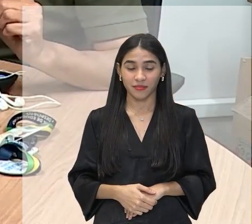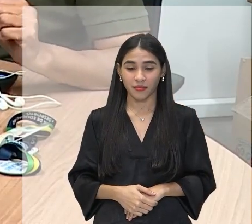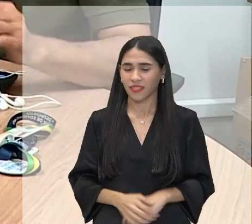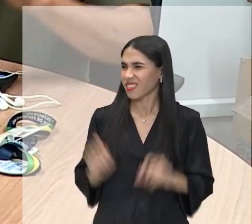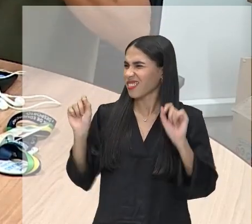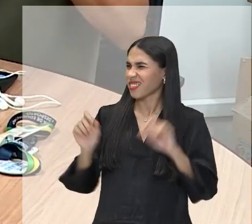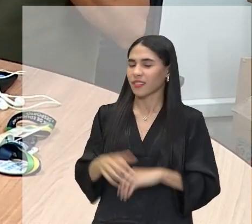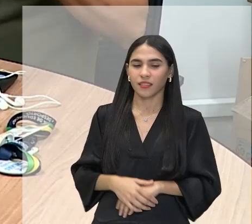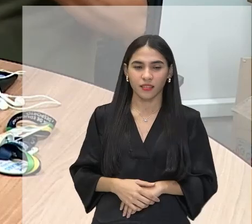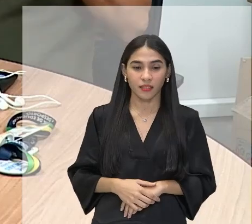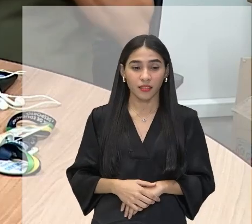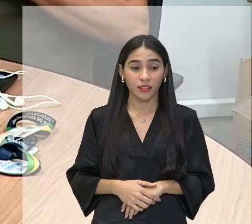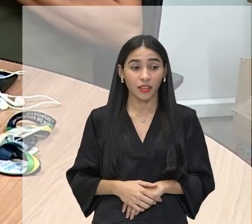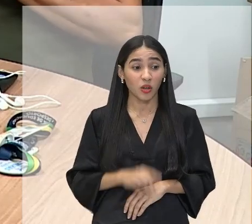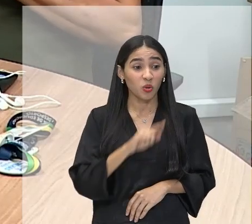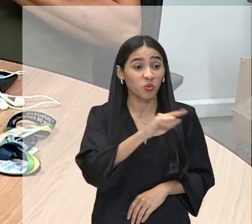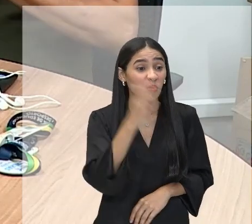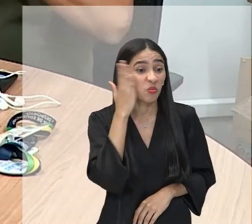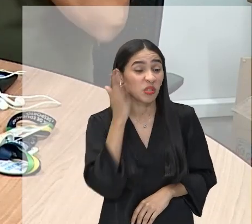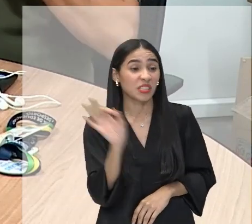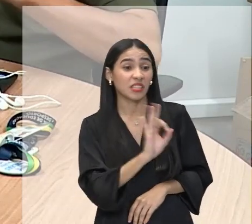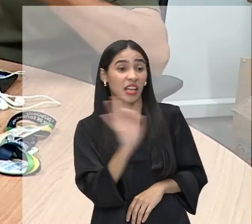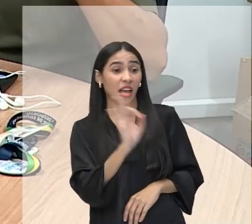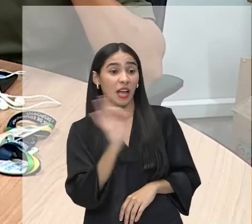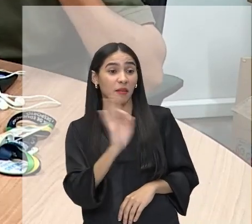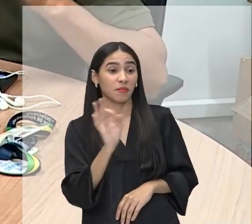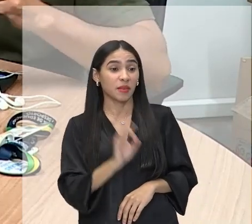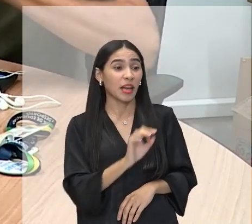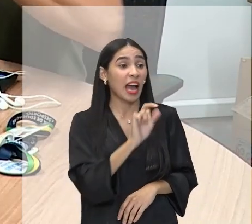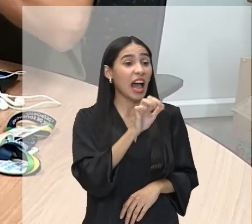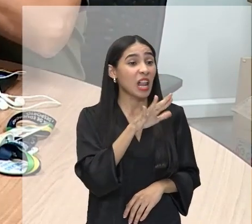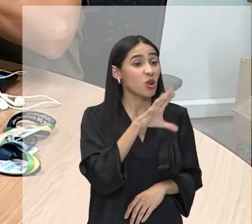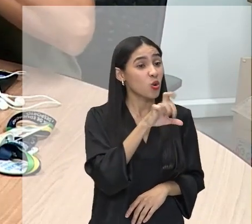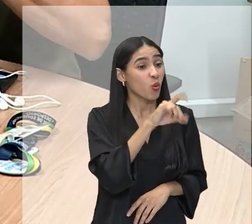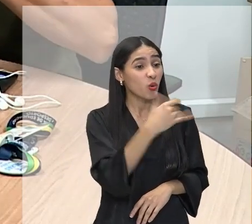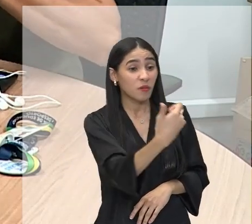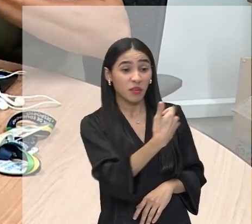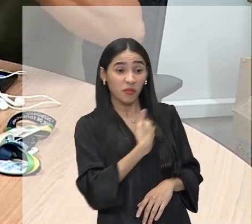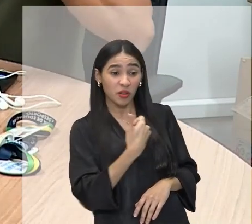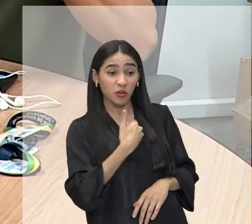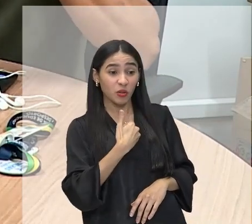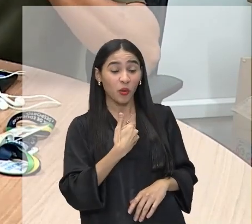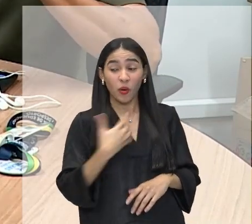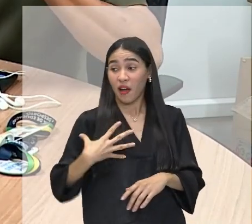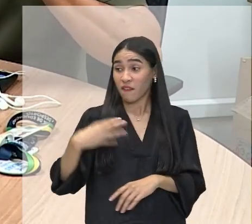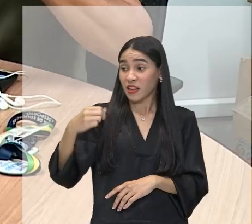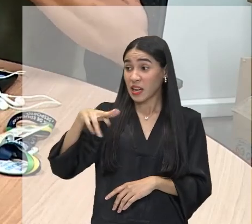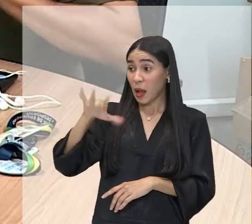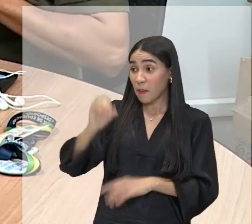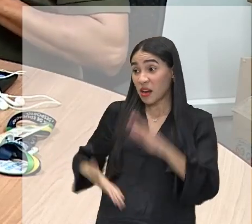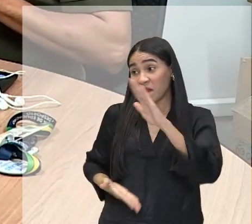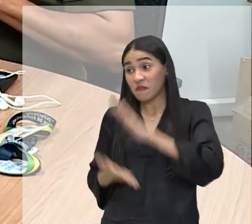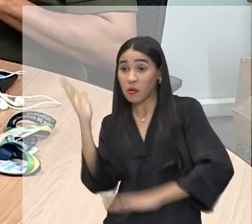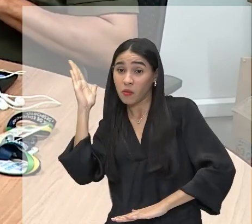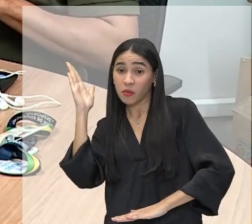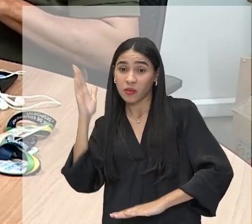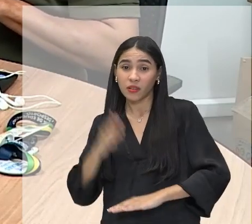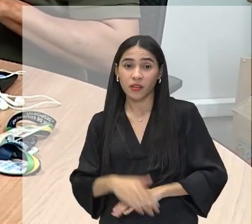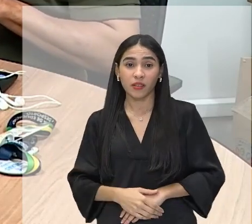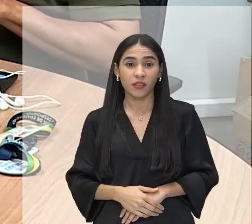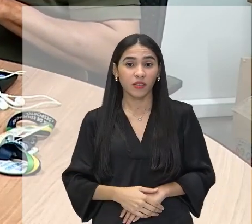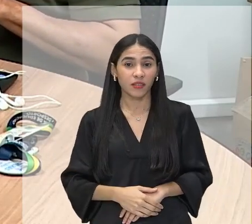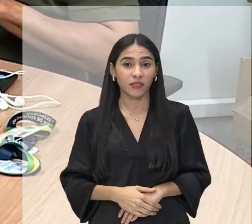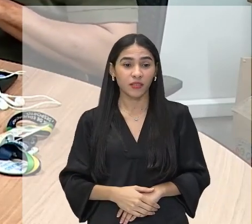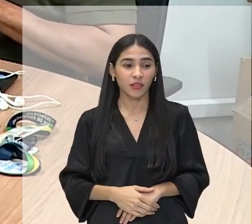Ana, tu nem sabe. A Lourdes me disse que a filha da Maria fugiu.